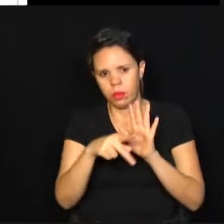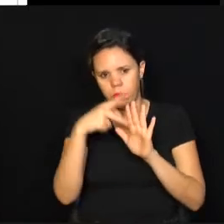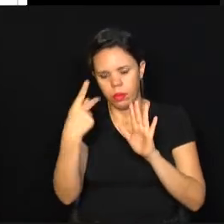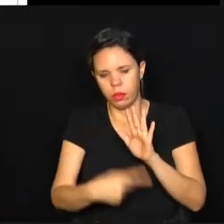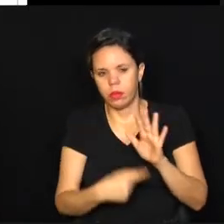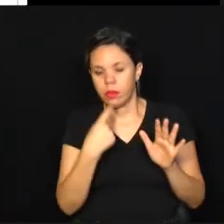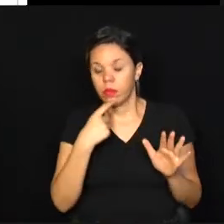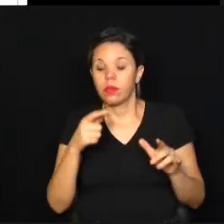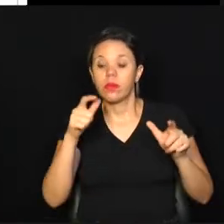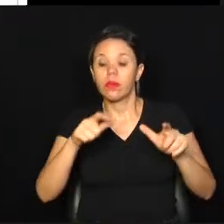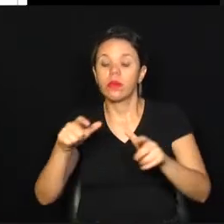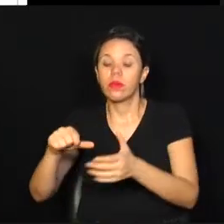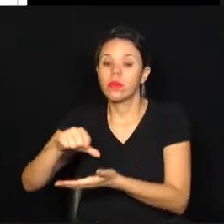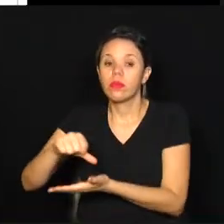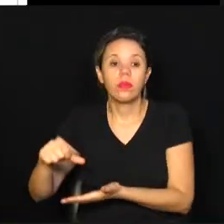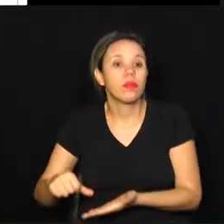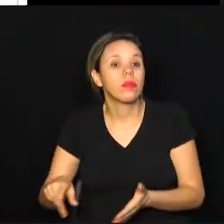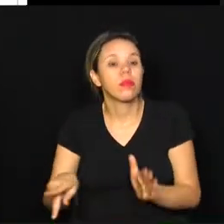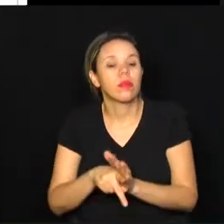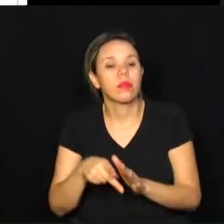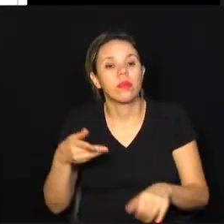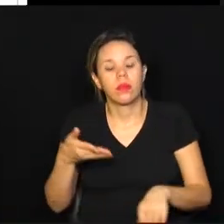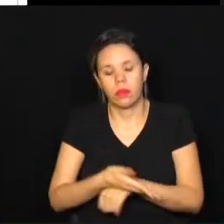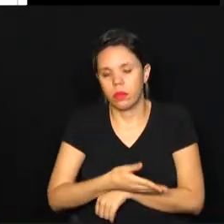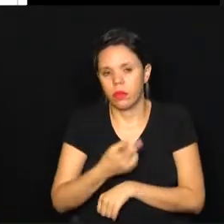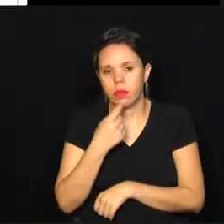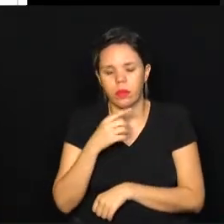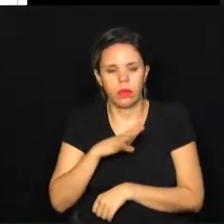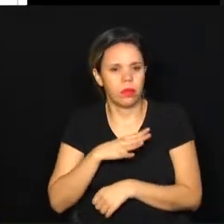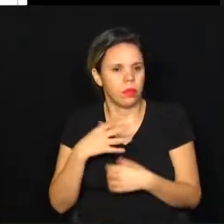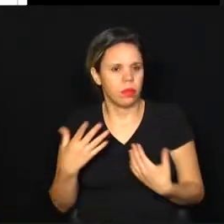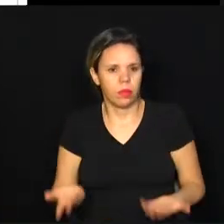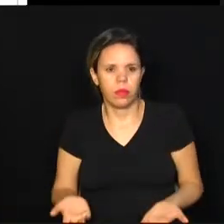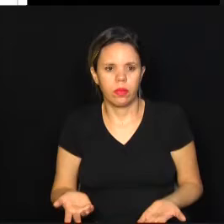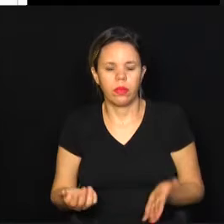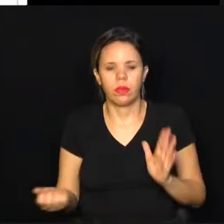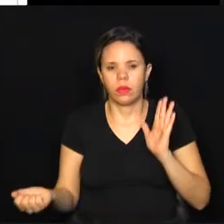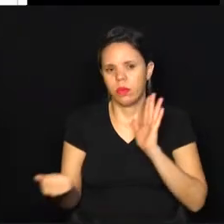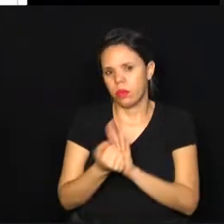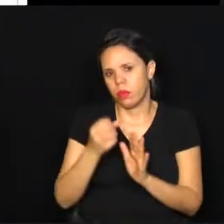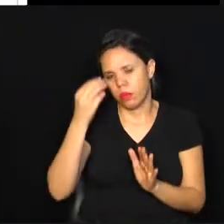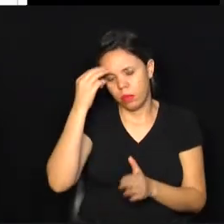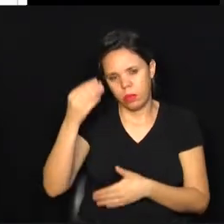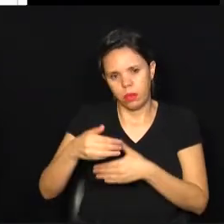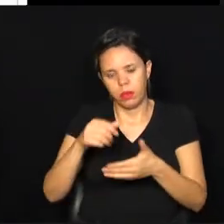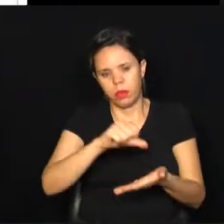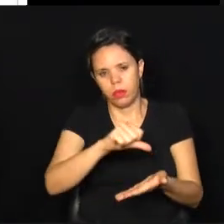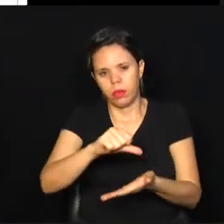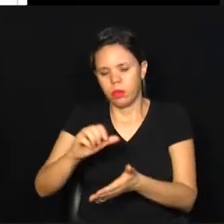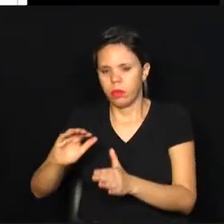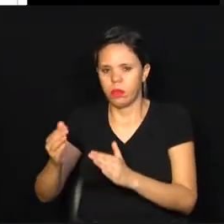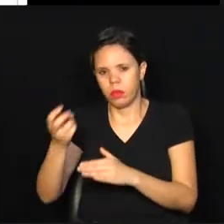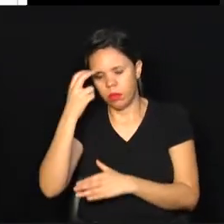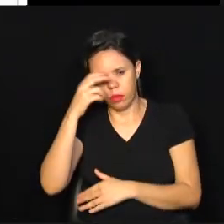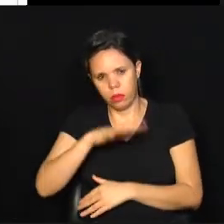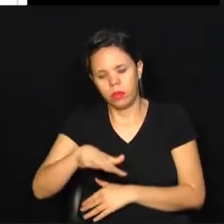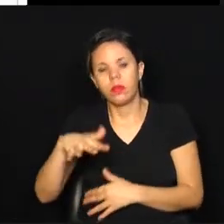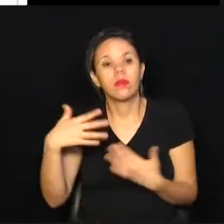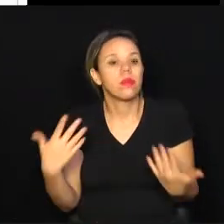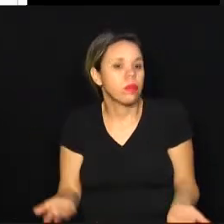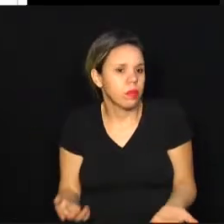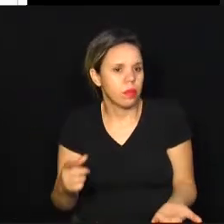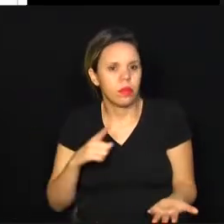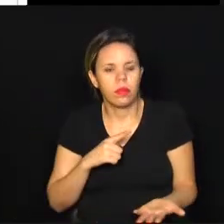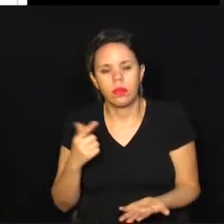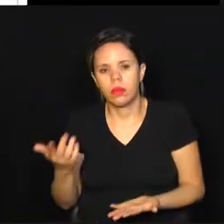que territórios dentro da nossa cidade marcam processos urbanos, culturas, né? Então, a gente tem